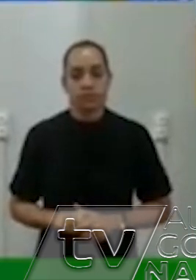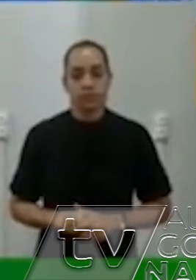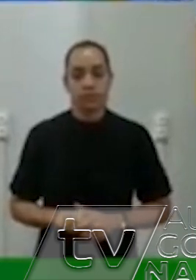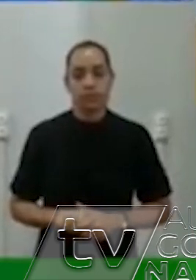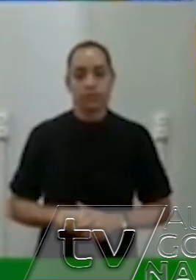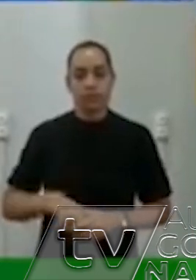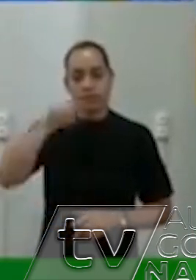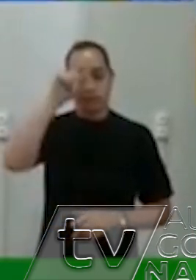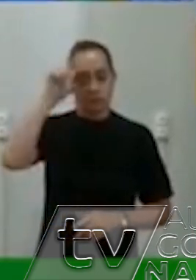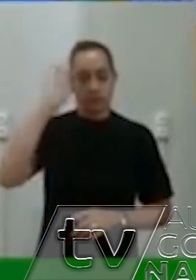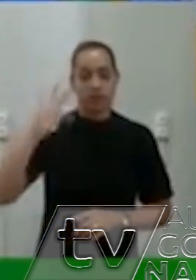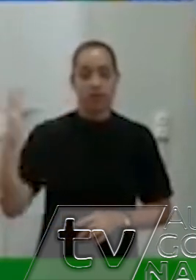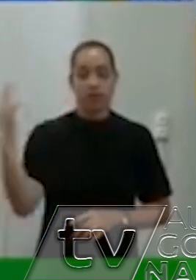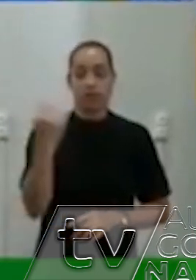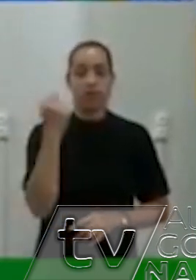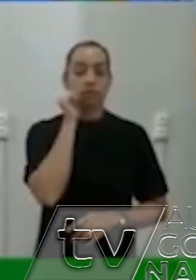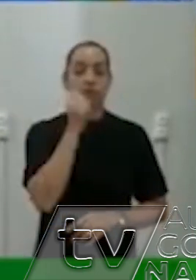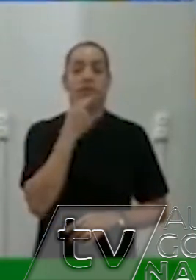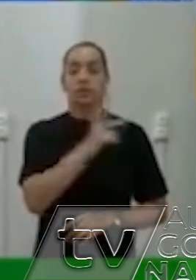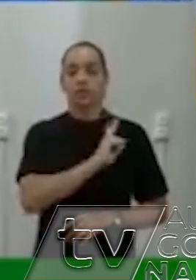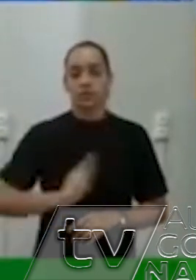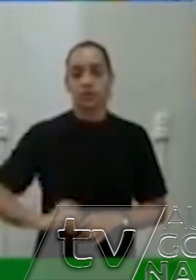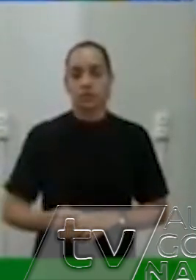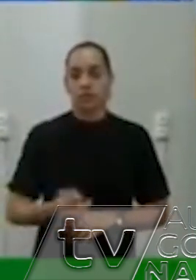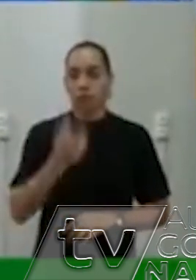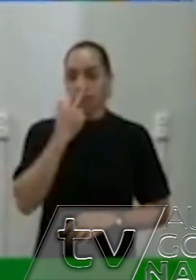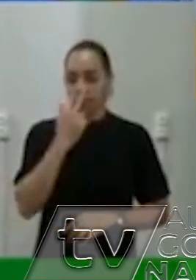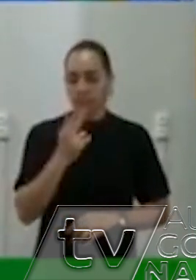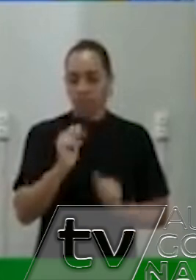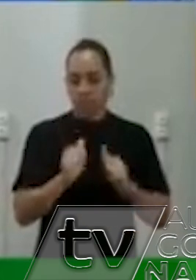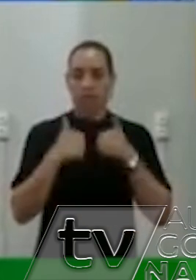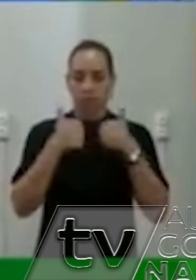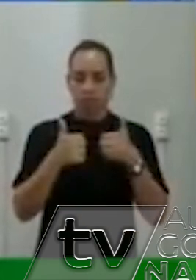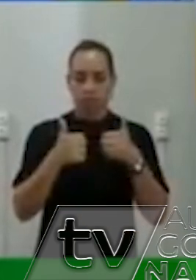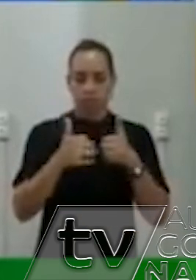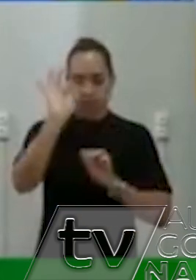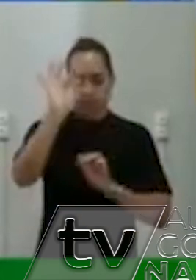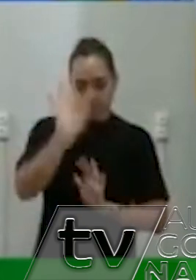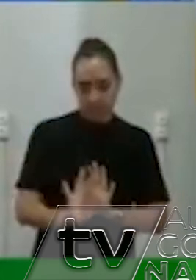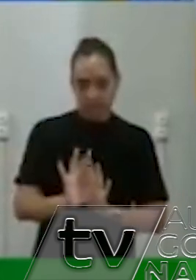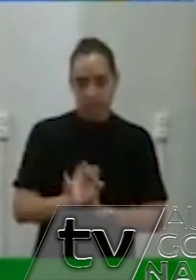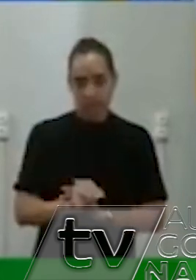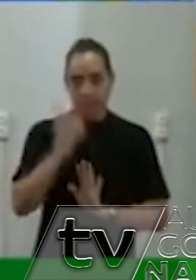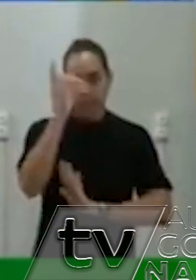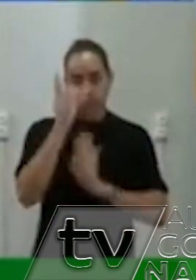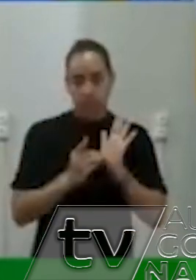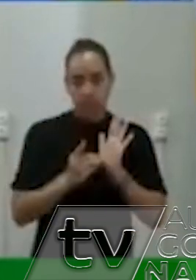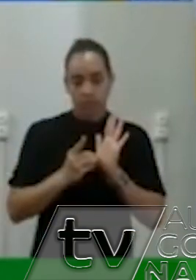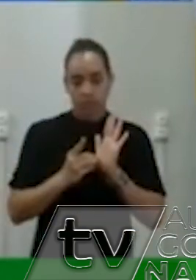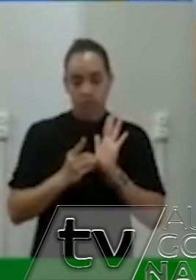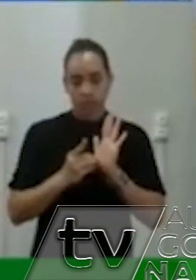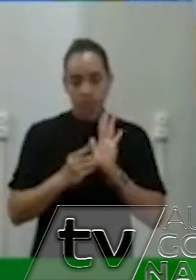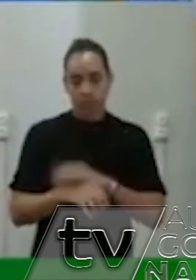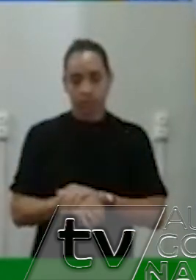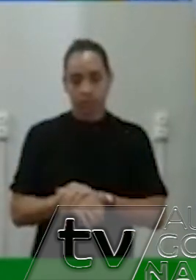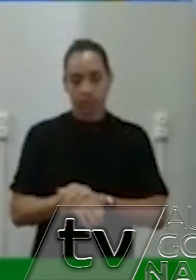Vereador Galba, senhores vereadores e vereadoras, o parecer é favorável, condicionado à emissão de um decreto legislativo por parte da